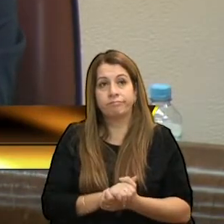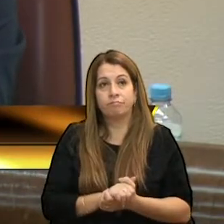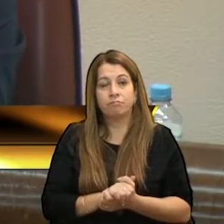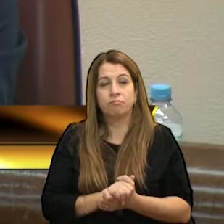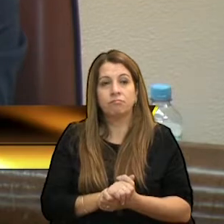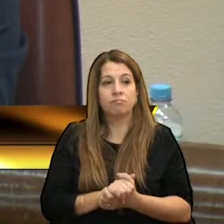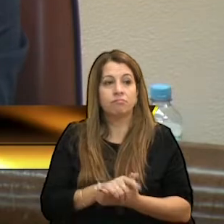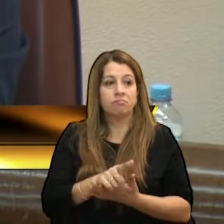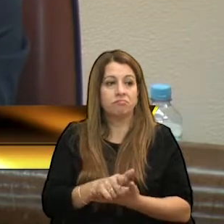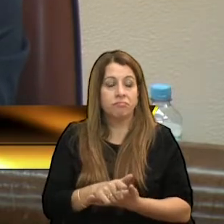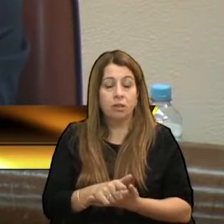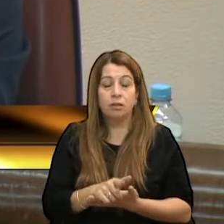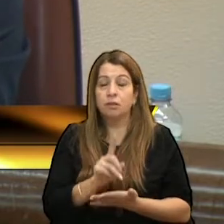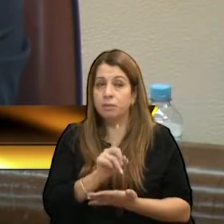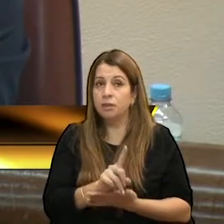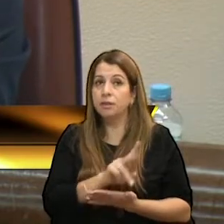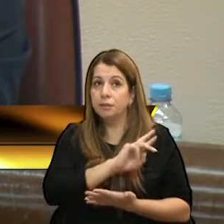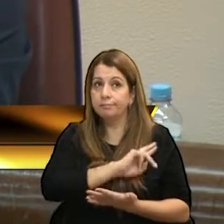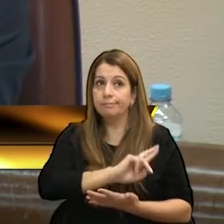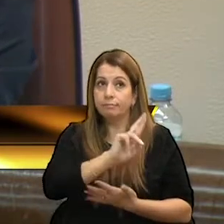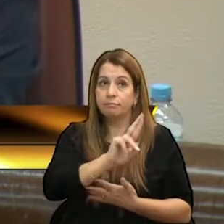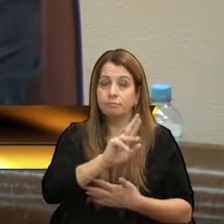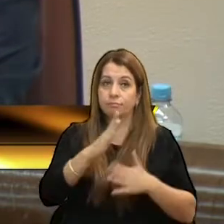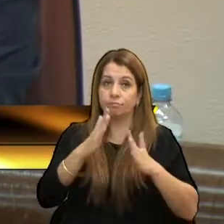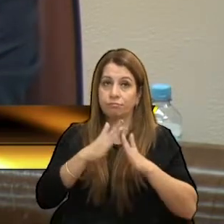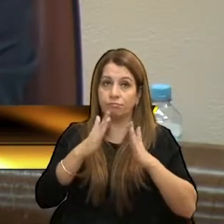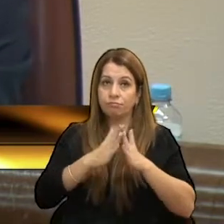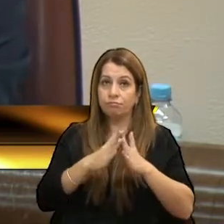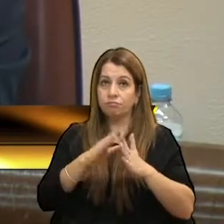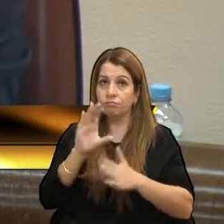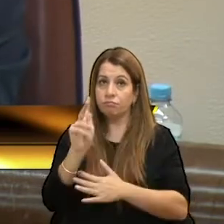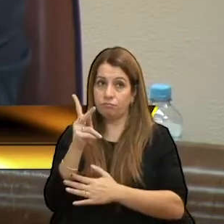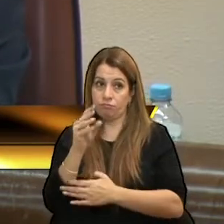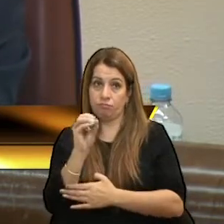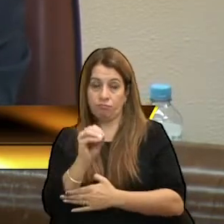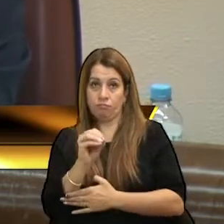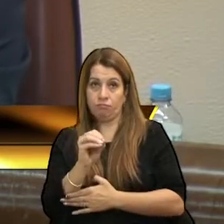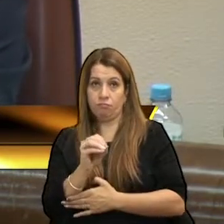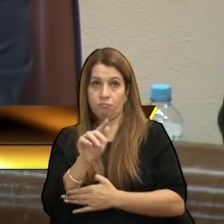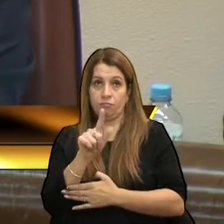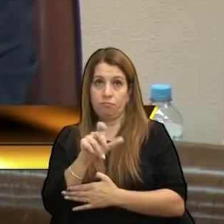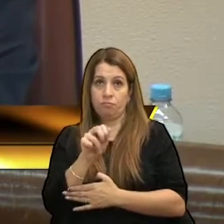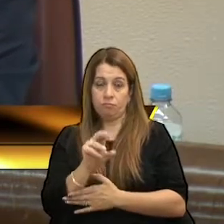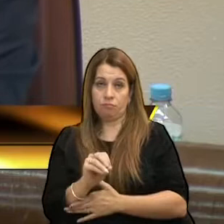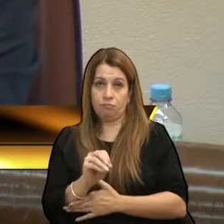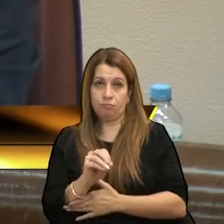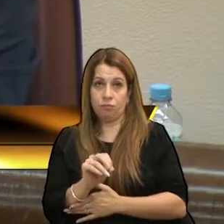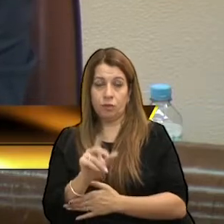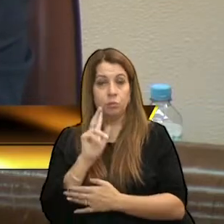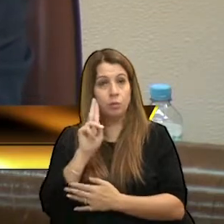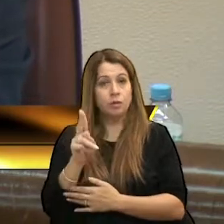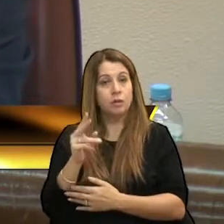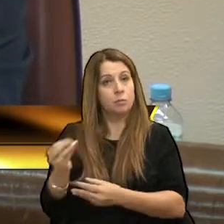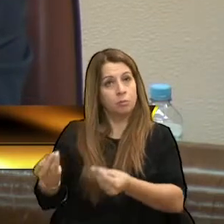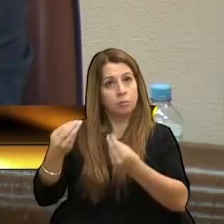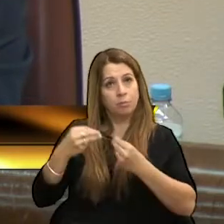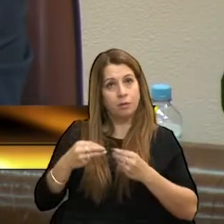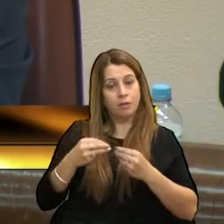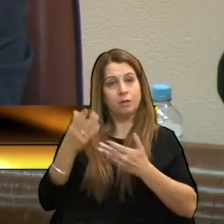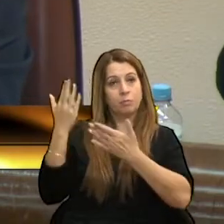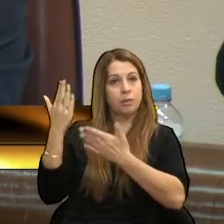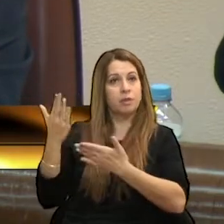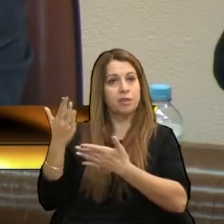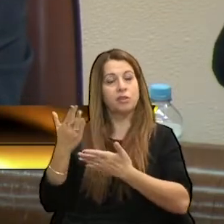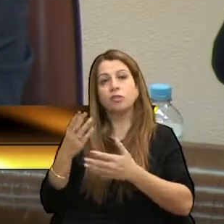Nesse momento eu convido o representante da Casa da Redenção Francisco Xavier, Flávio Custódio, para receber uma placa de homenagem da Câmara